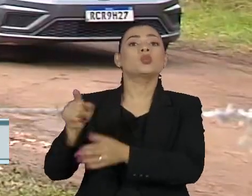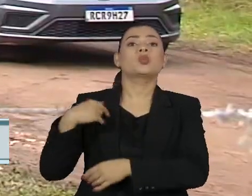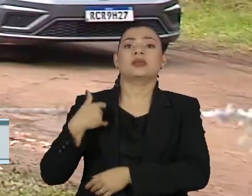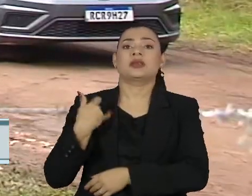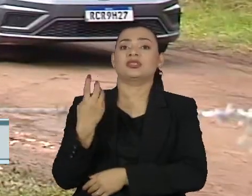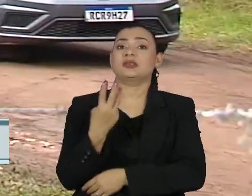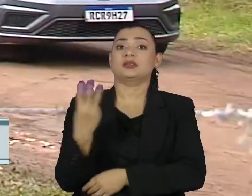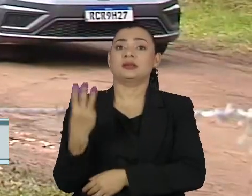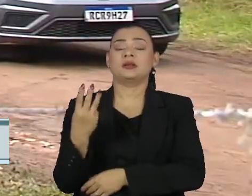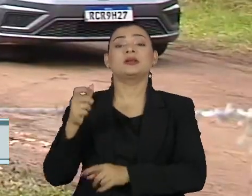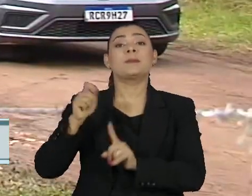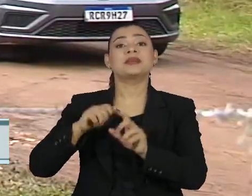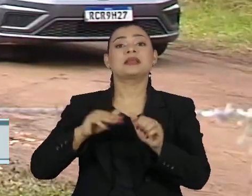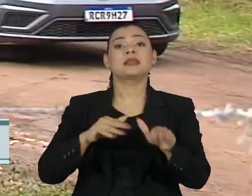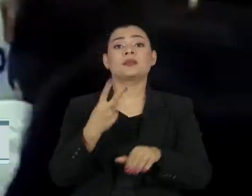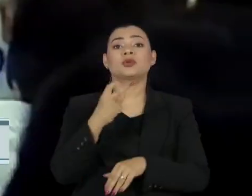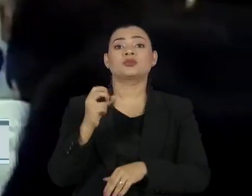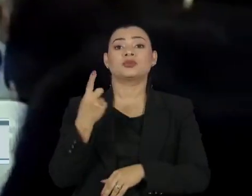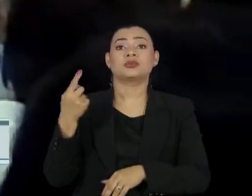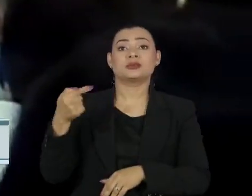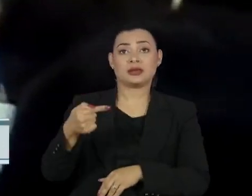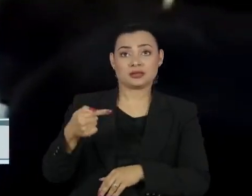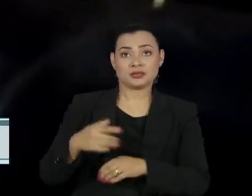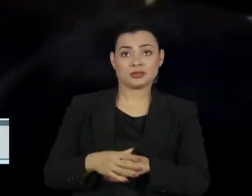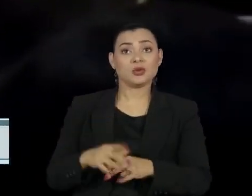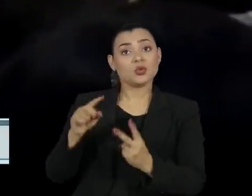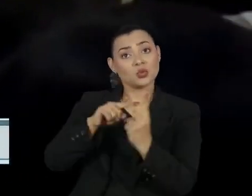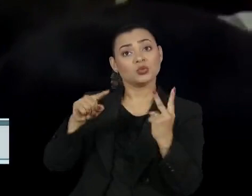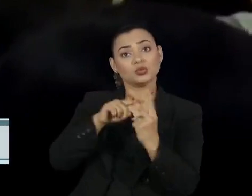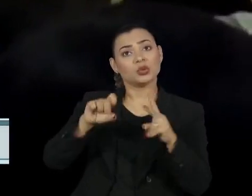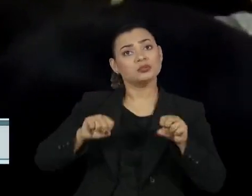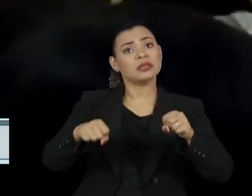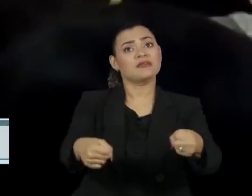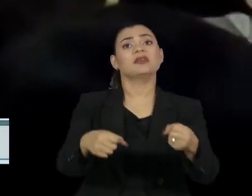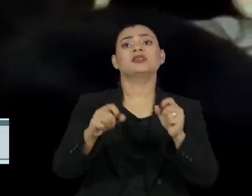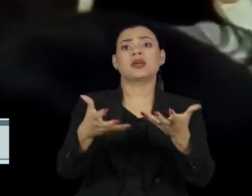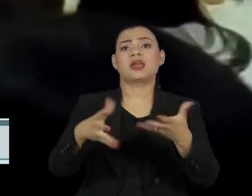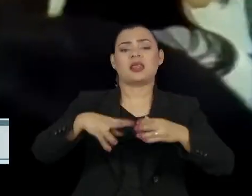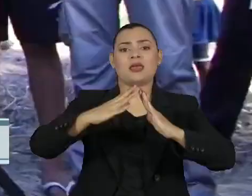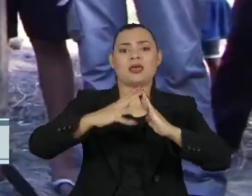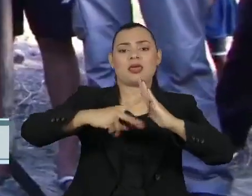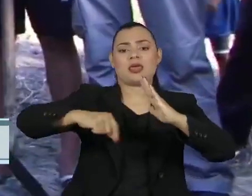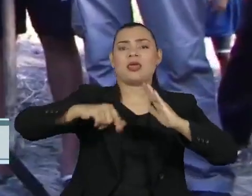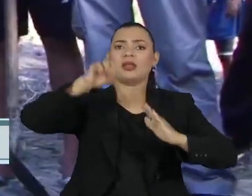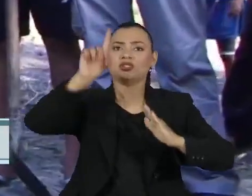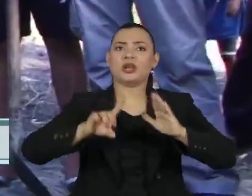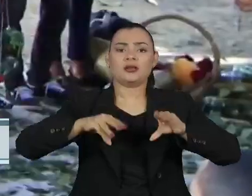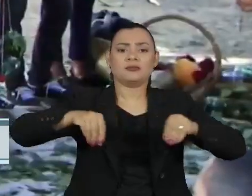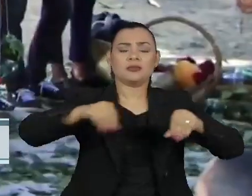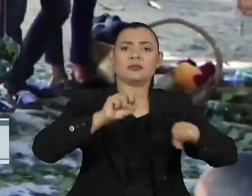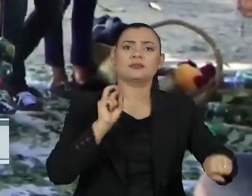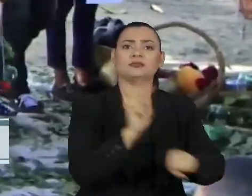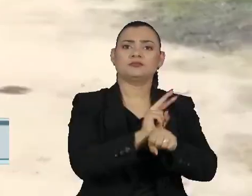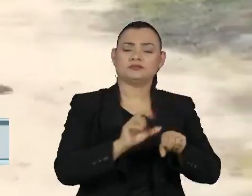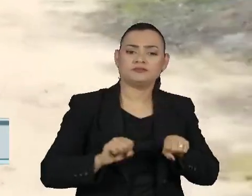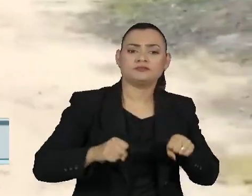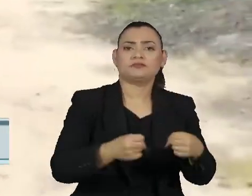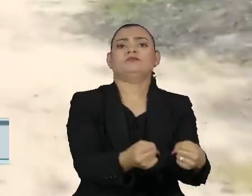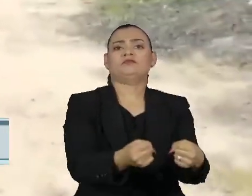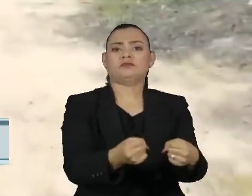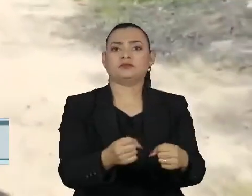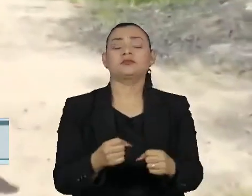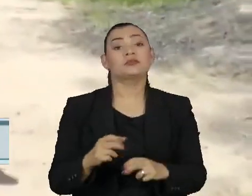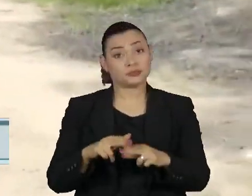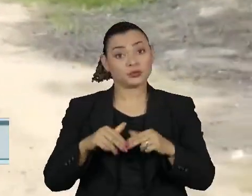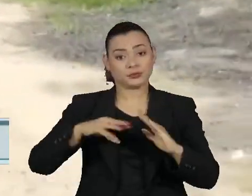anos em setembro de 2017 os dois defendiam a regularização fundiária e o direito da comunidade e as terras ocupadas